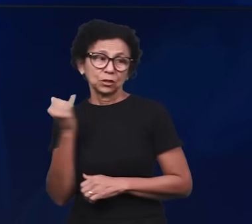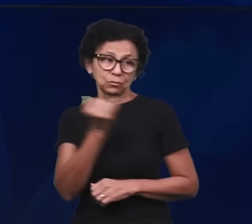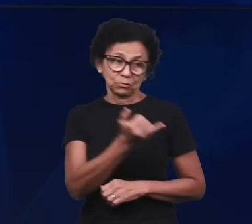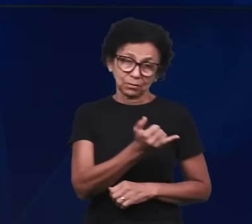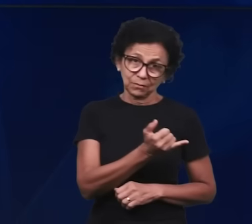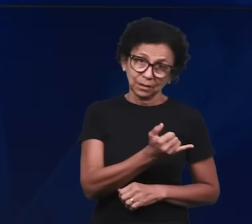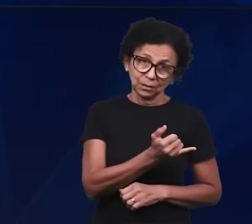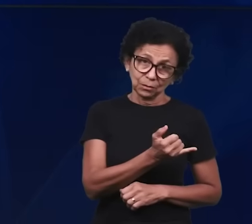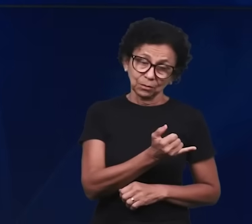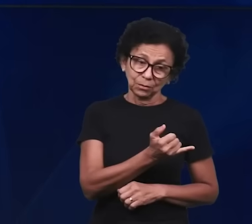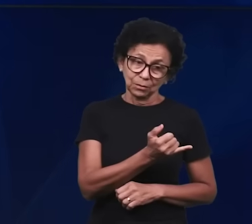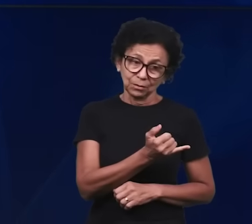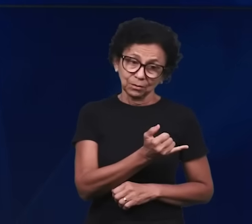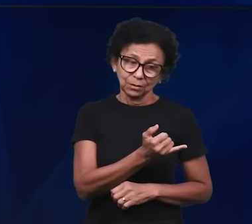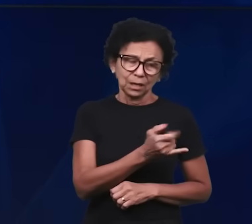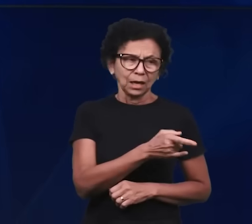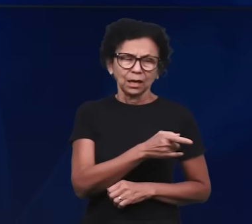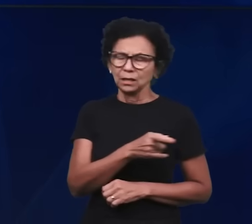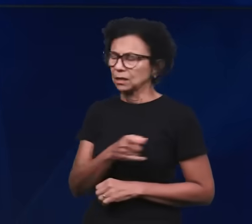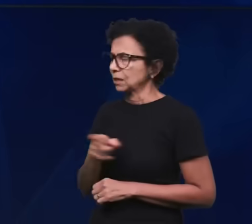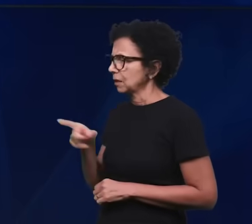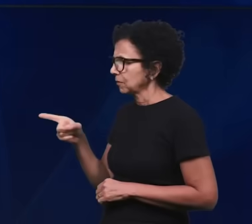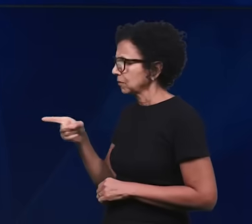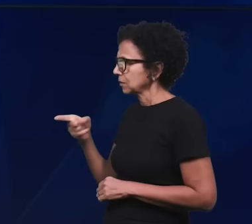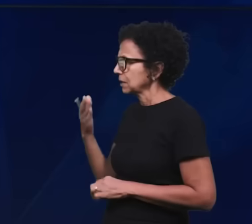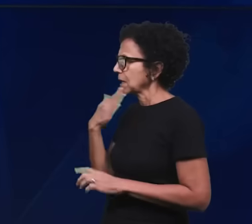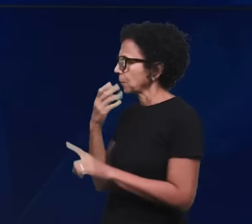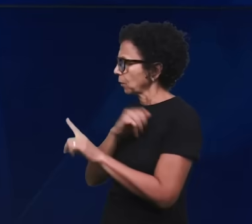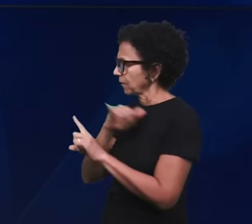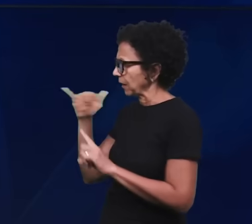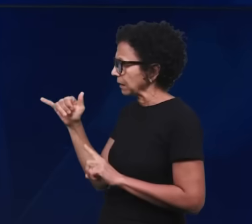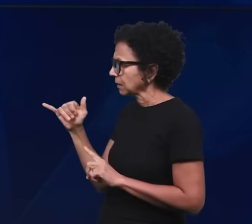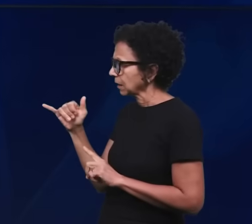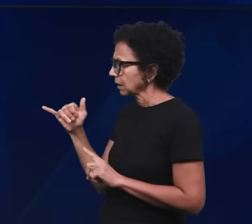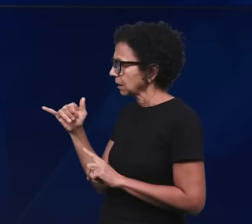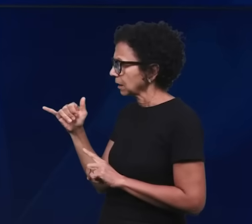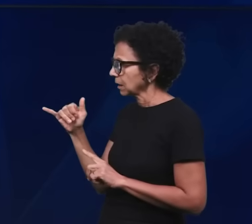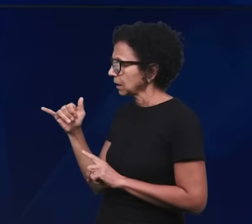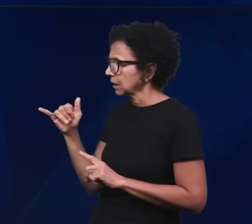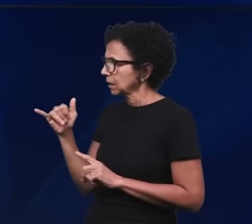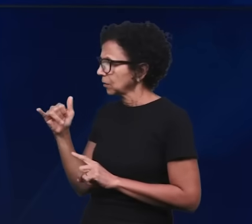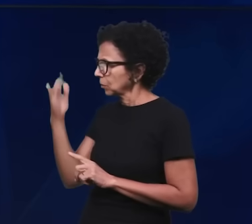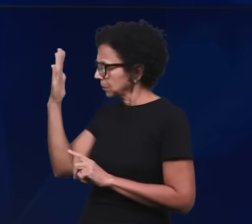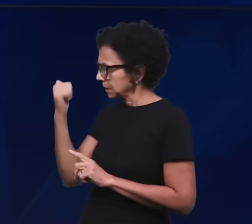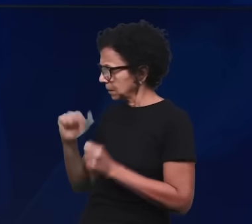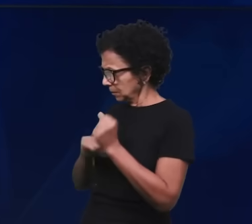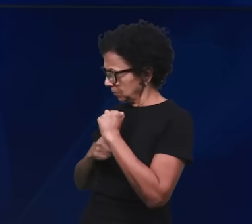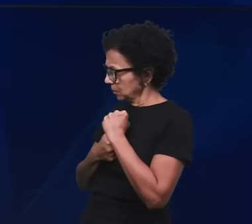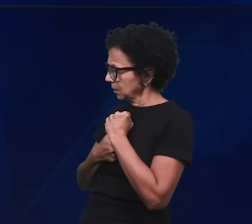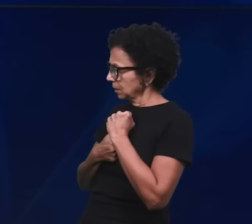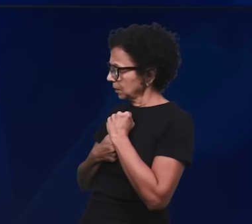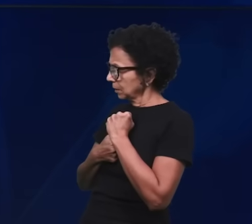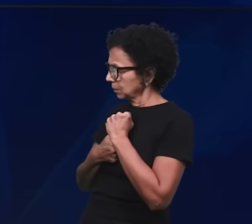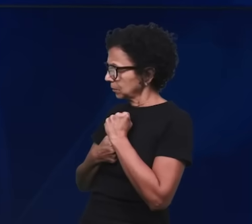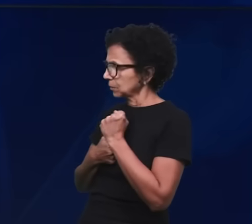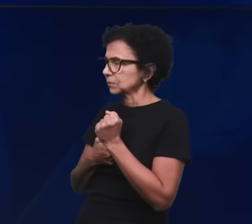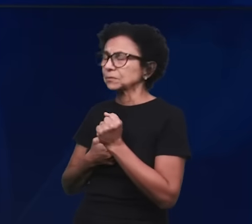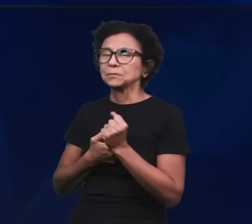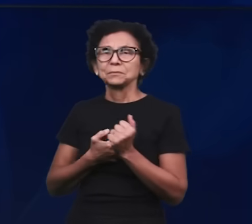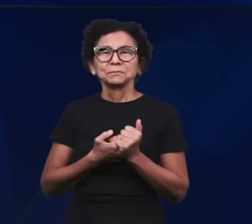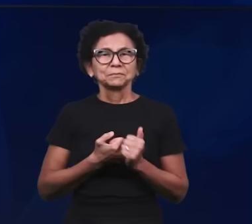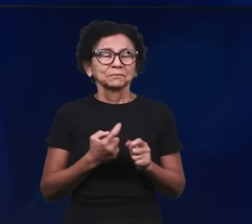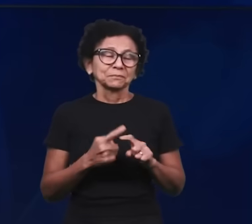falou, vejo que és profeta. Como é que você ficou sabendo isso? Jesus, ele não está preocupado em expor a vida de ninguém. Ele